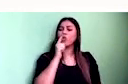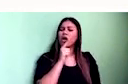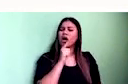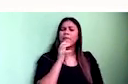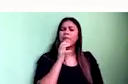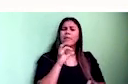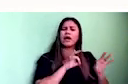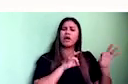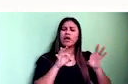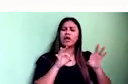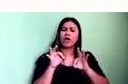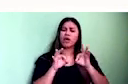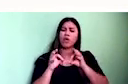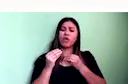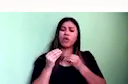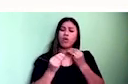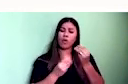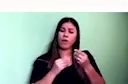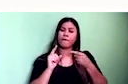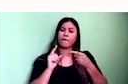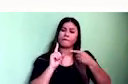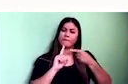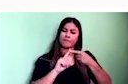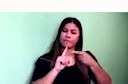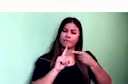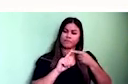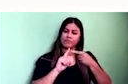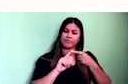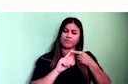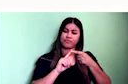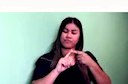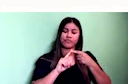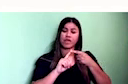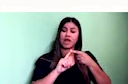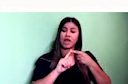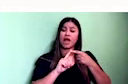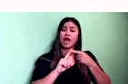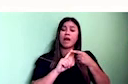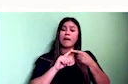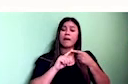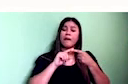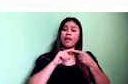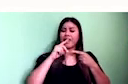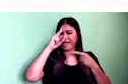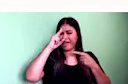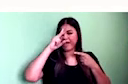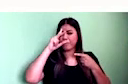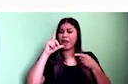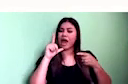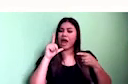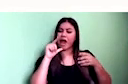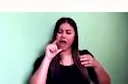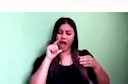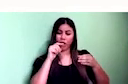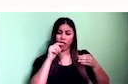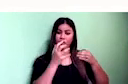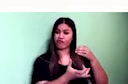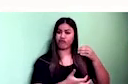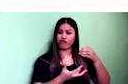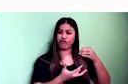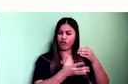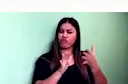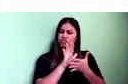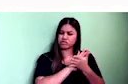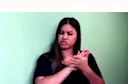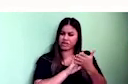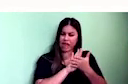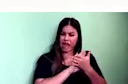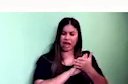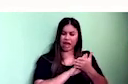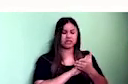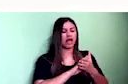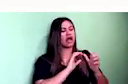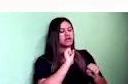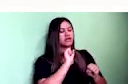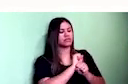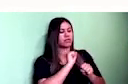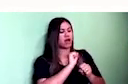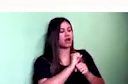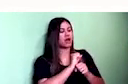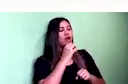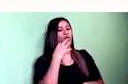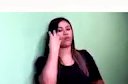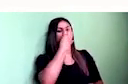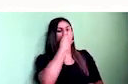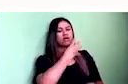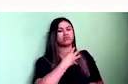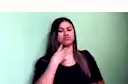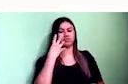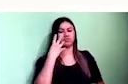Por maceração, deixa lá macerando 3, 4 horas, essas florzinhas, e depois pode tomar. Quanto que a gente coloca?